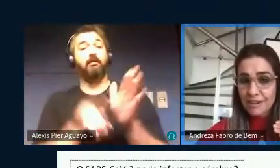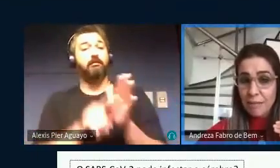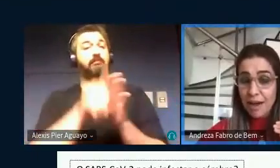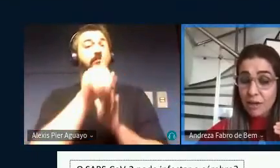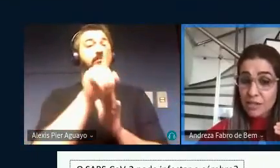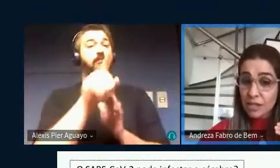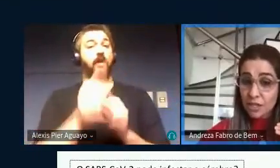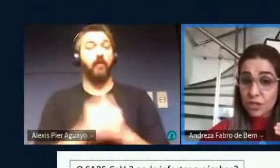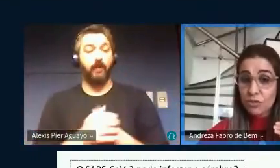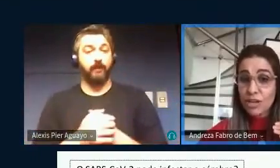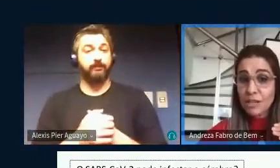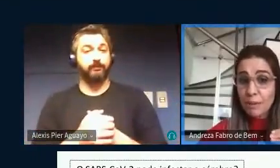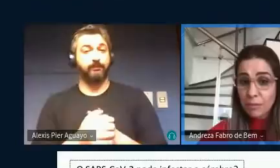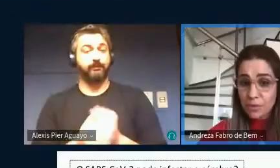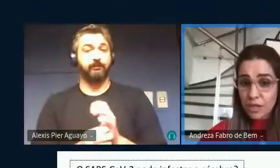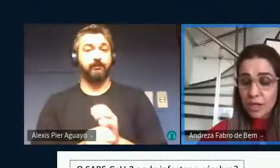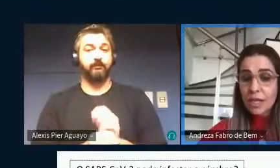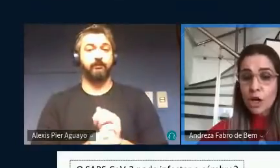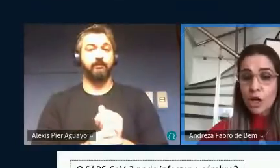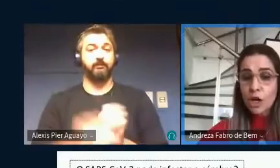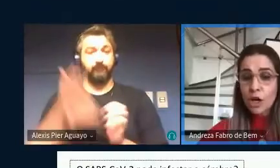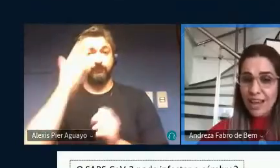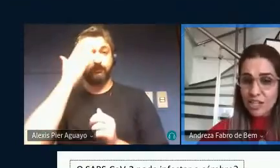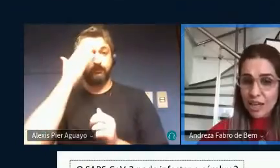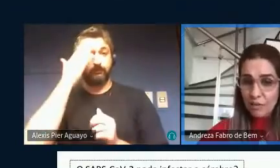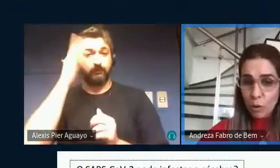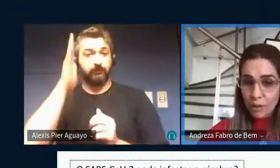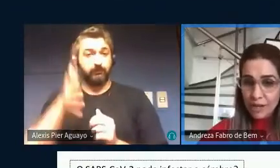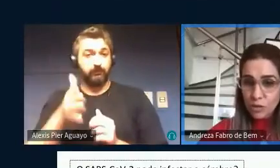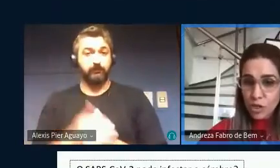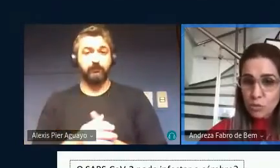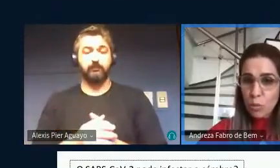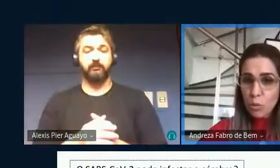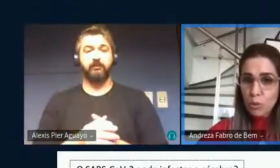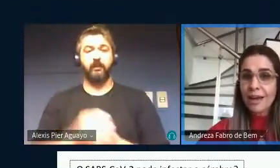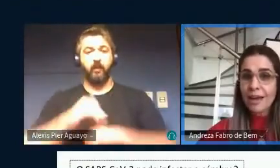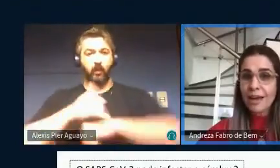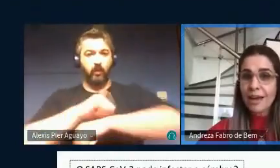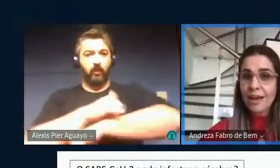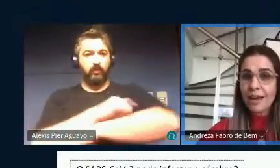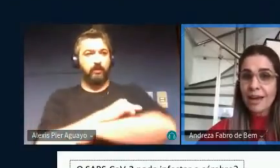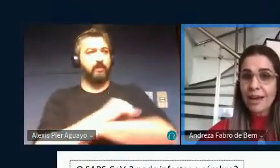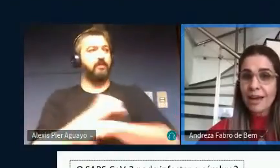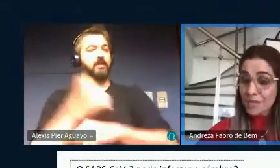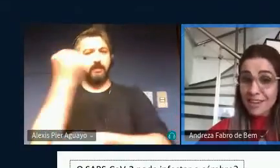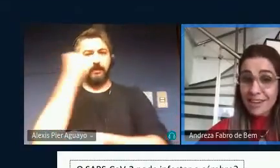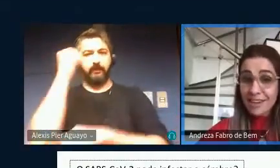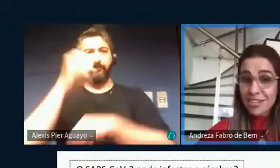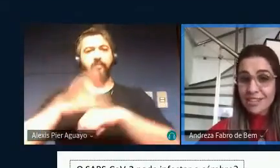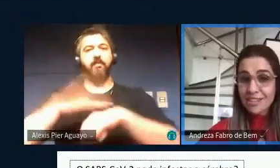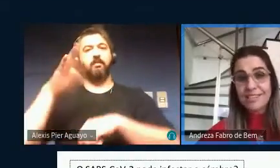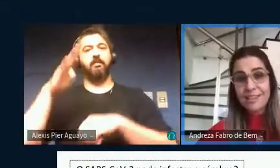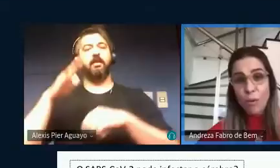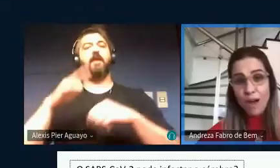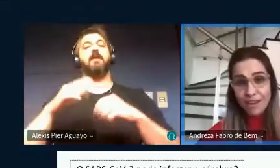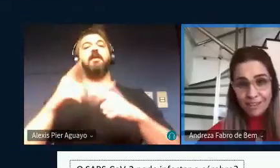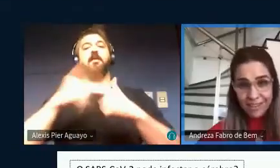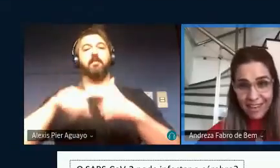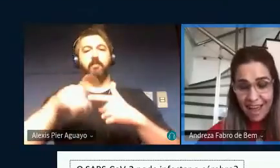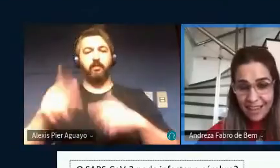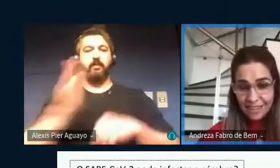desse trabalho é a seguinte: então, já sabemos que a obesidade leva a complicações pulmonares, complicações cardíacas, que